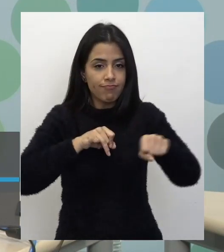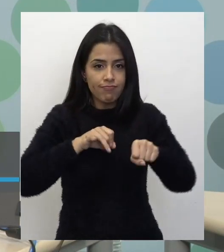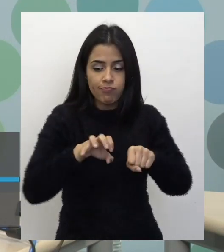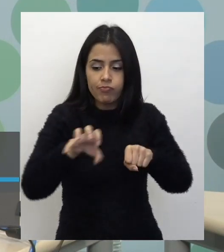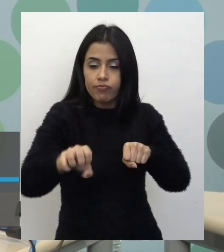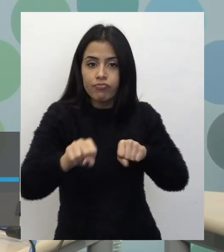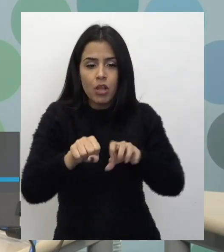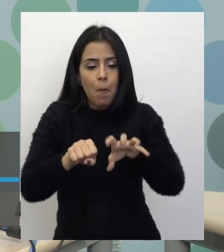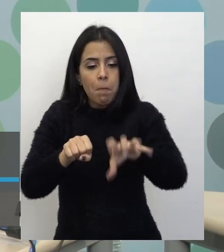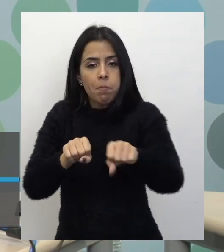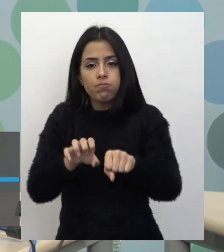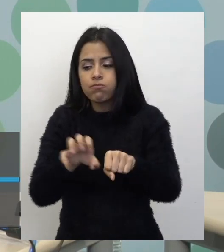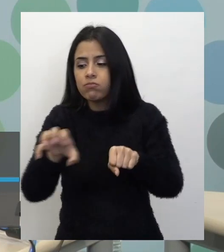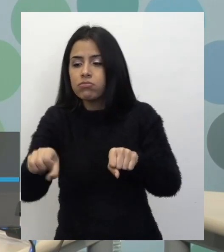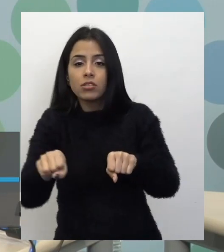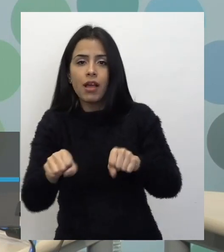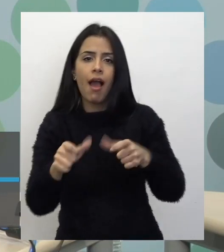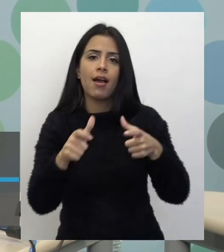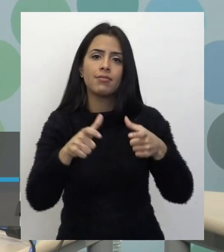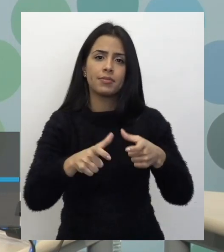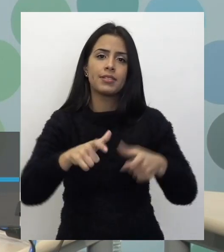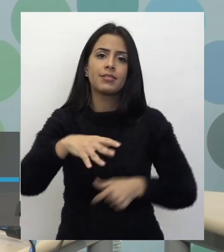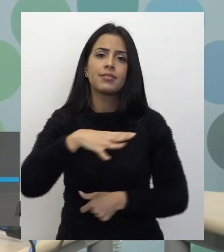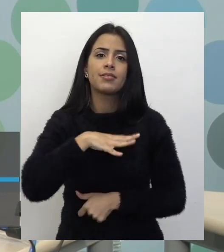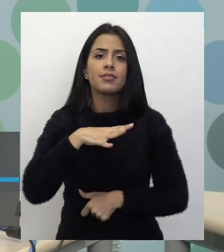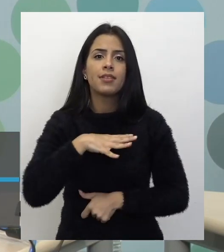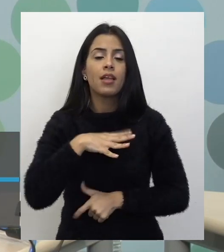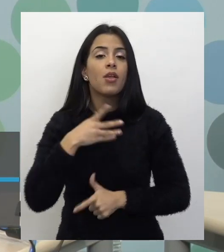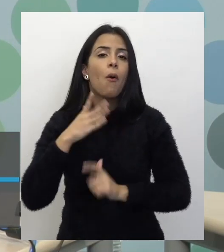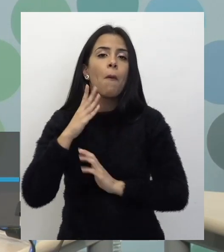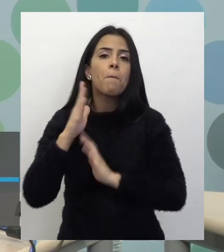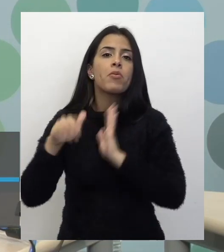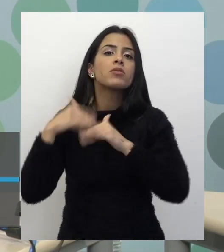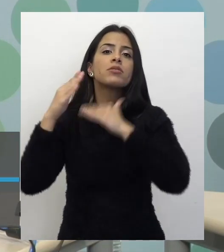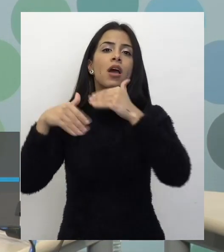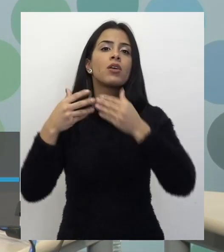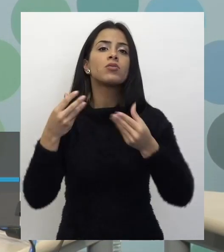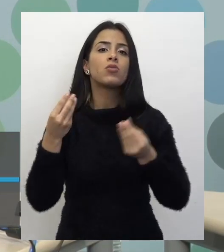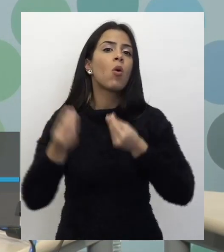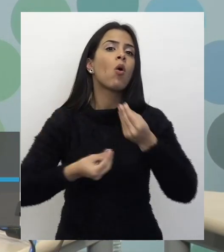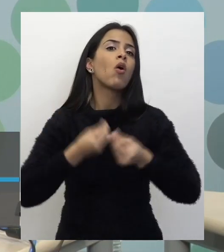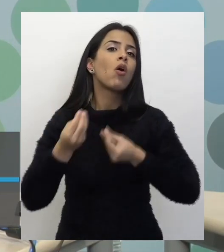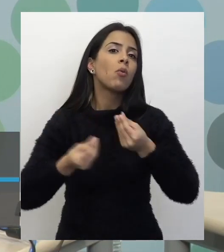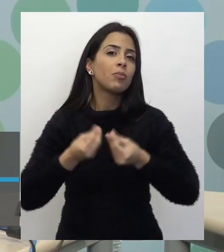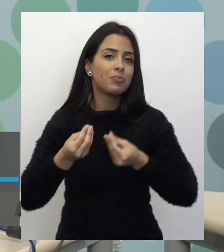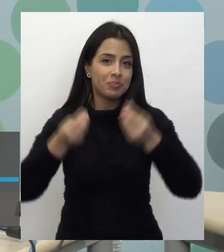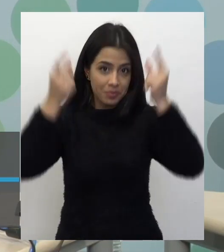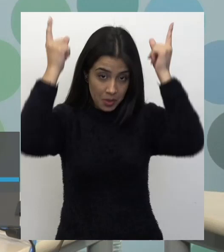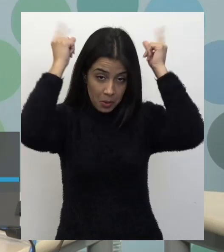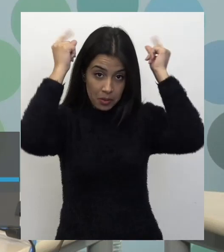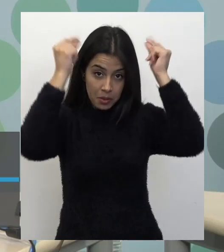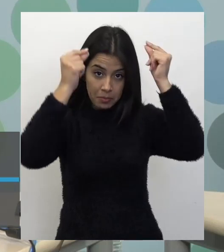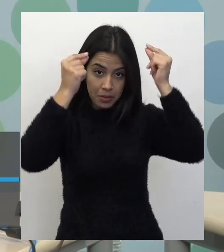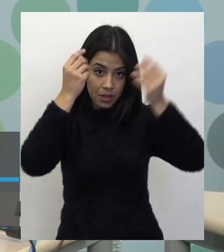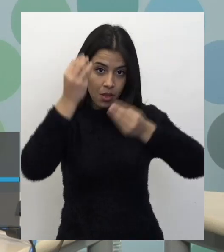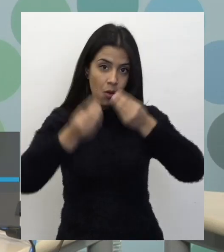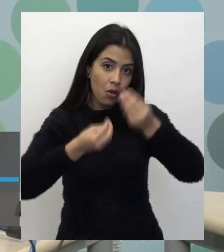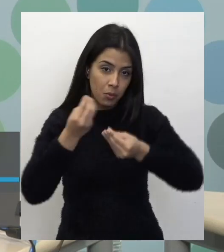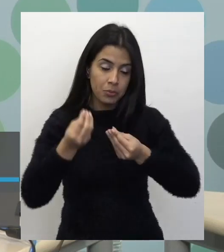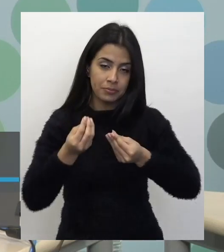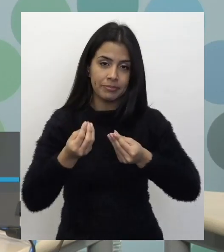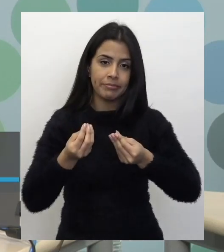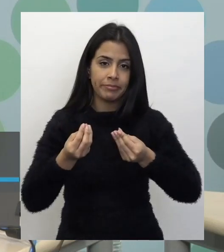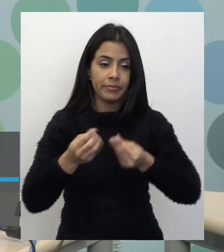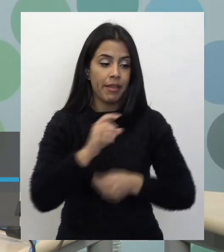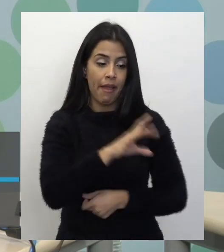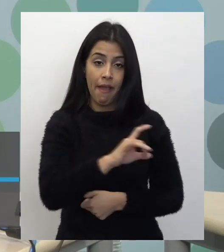estado, uma por uma? Que processo que antecedeu, né? Eu acabei de falar, né? A Grécia era formada por diversas cidades-estado,